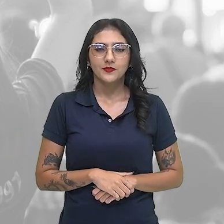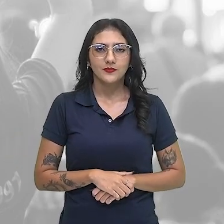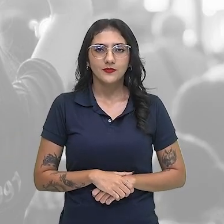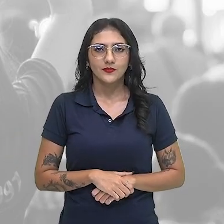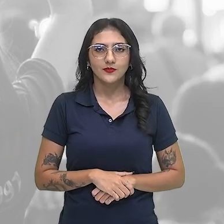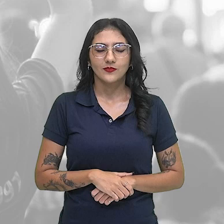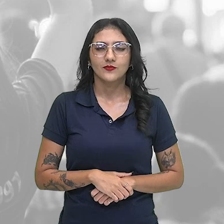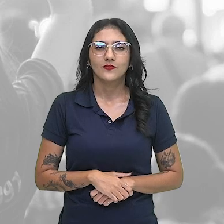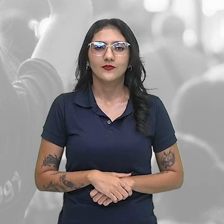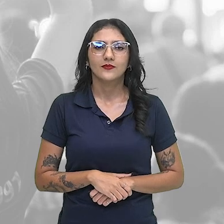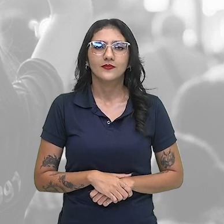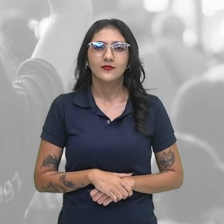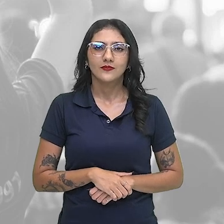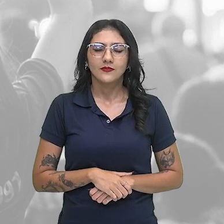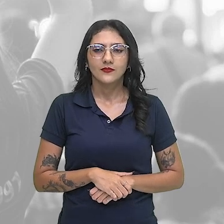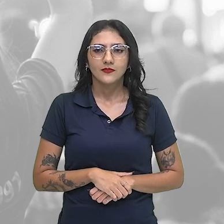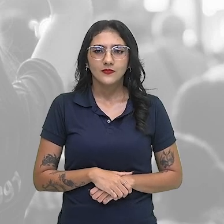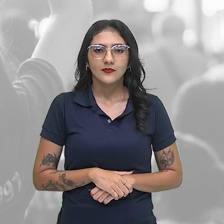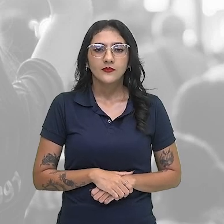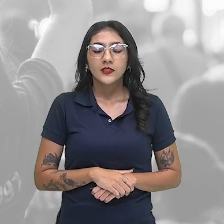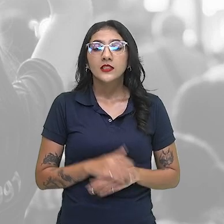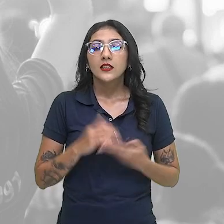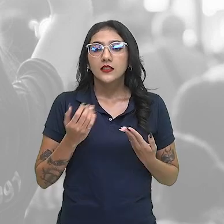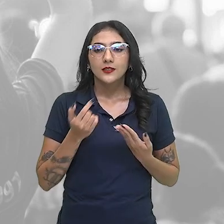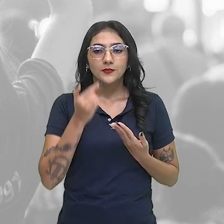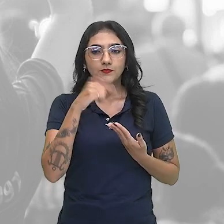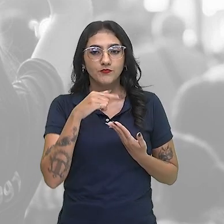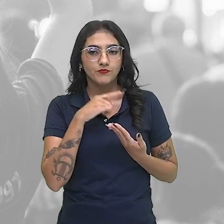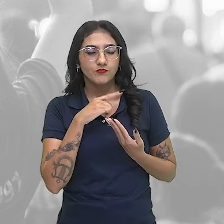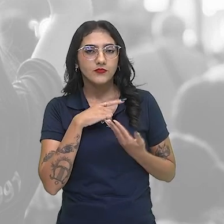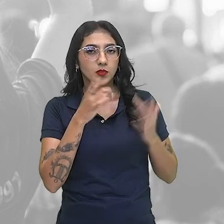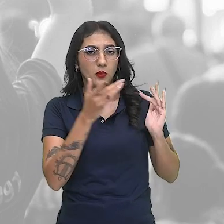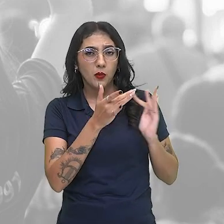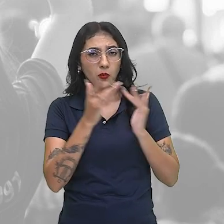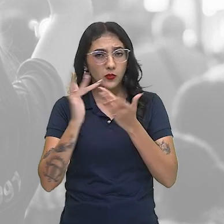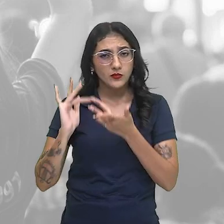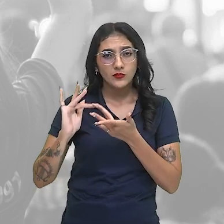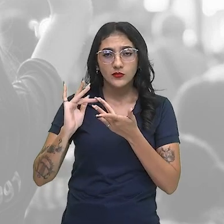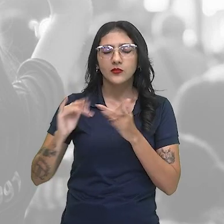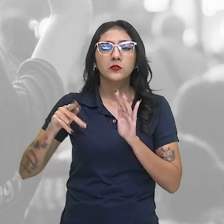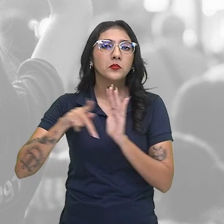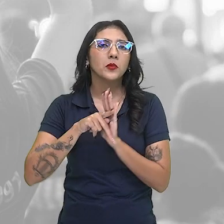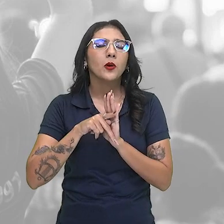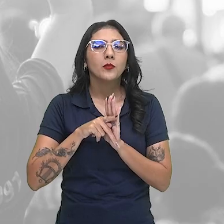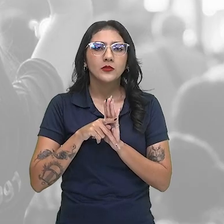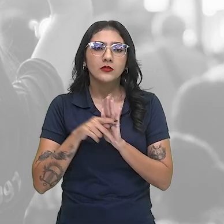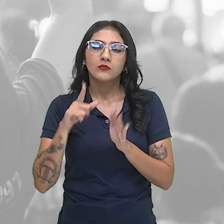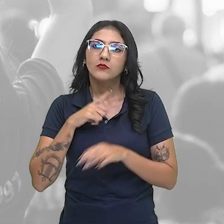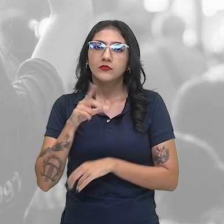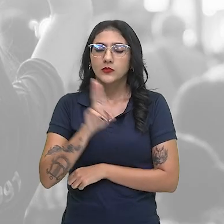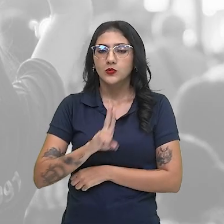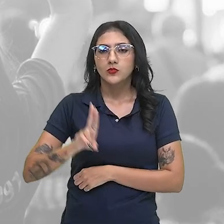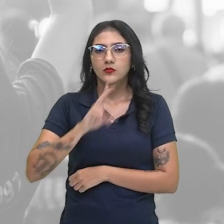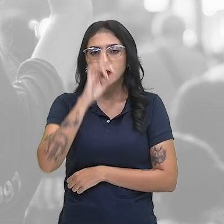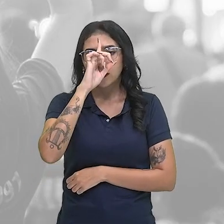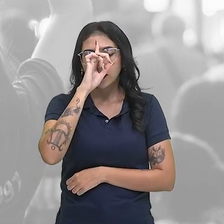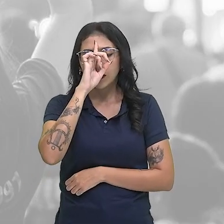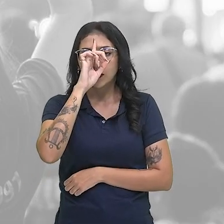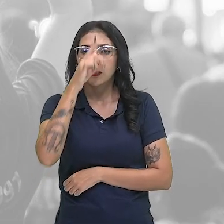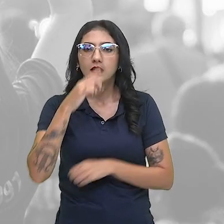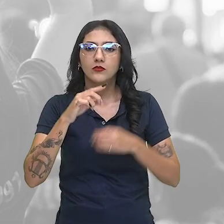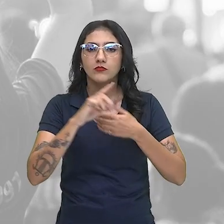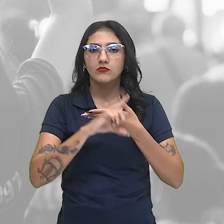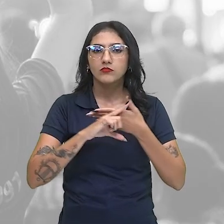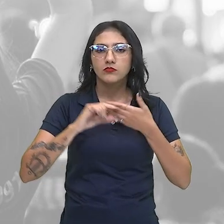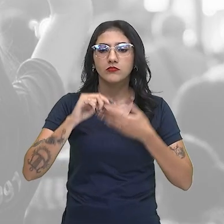vamos trabalhar, dentro dessa questão do reconhecimento, a partir das ideias de Nancy Fraser, né? Ela